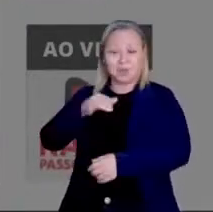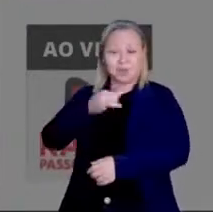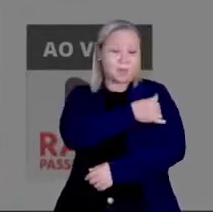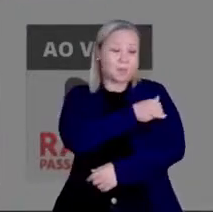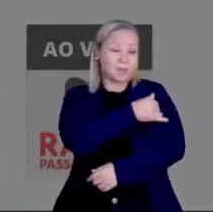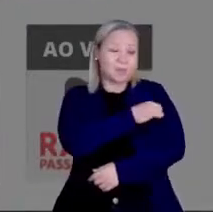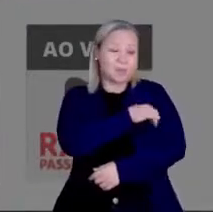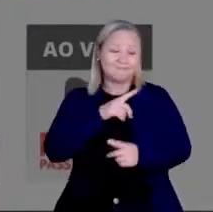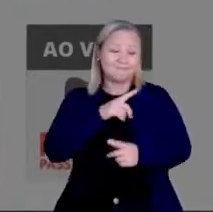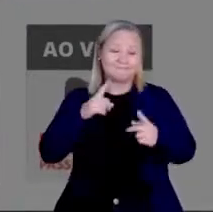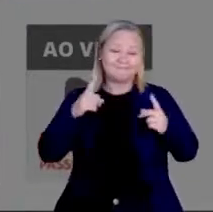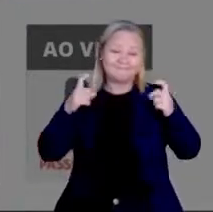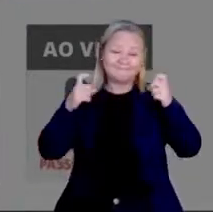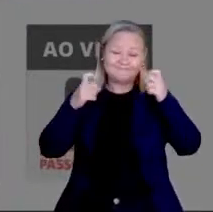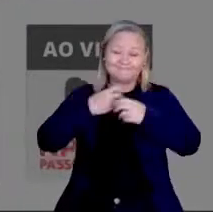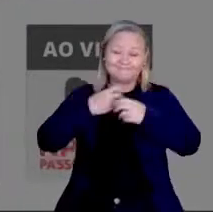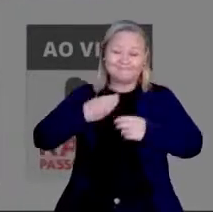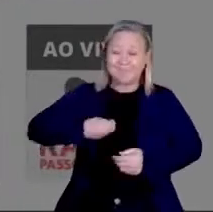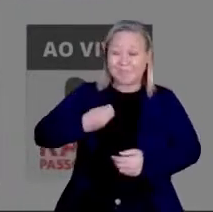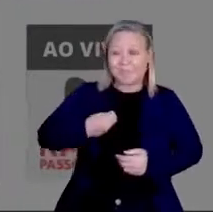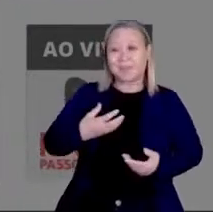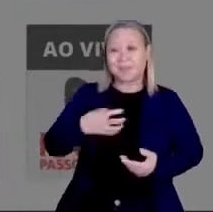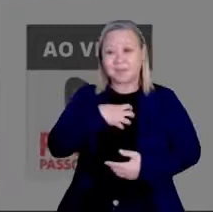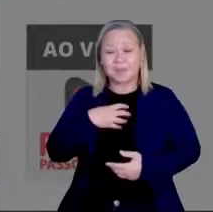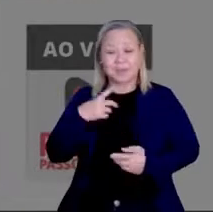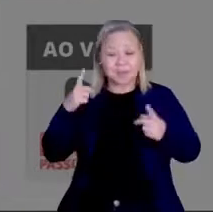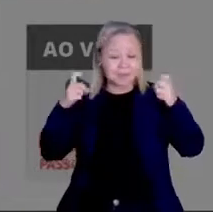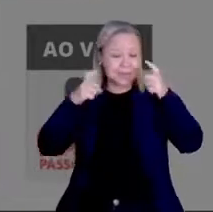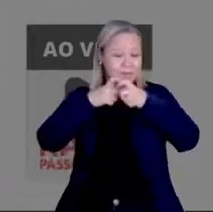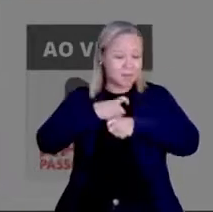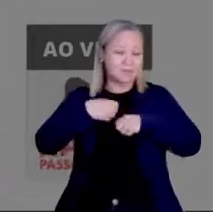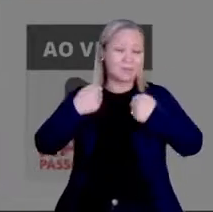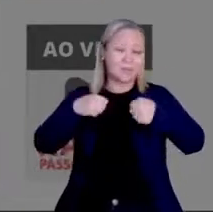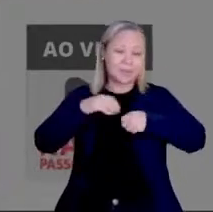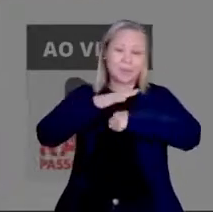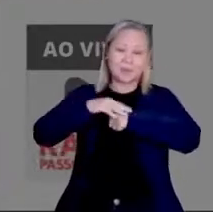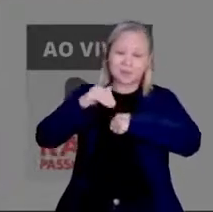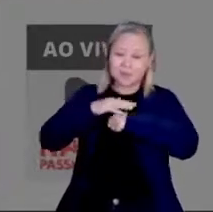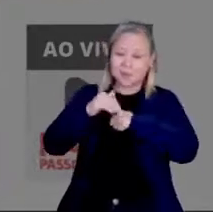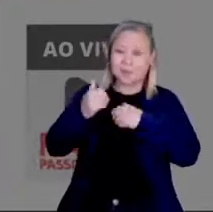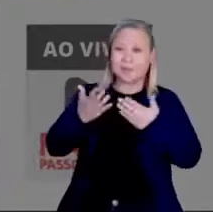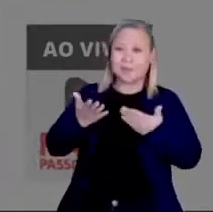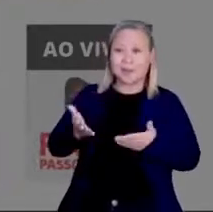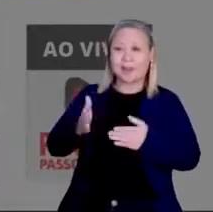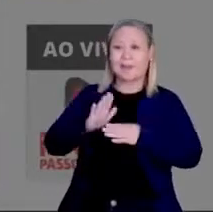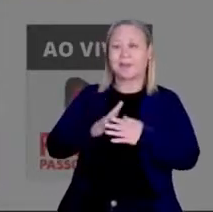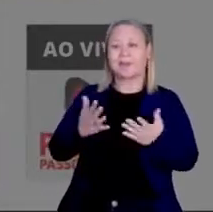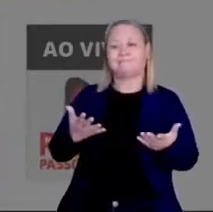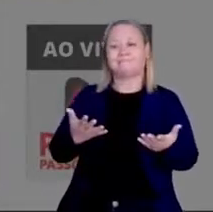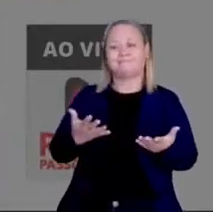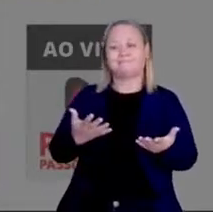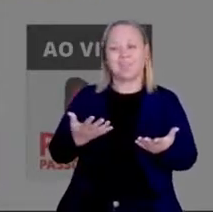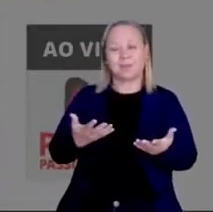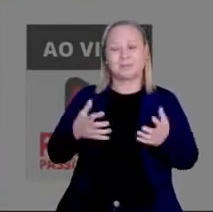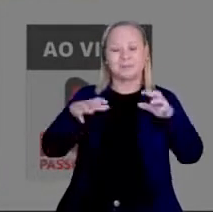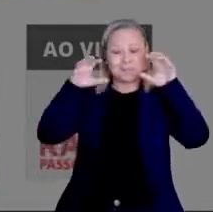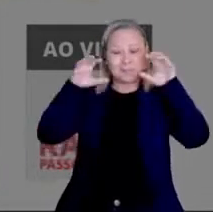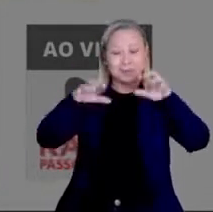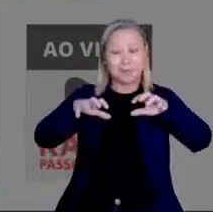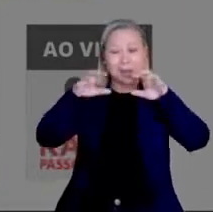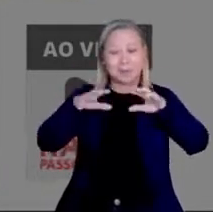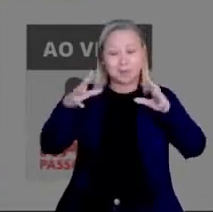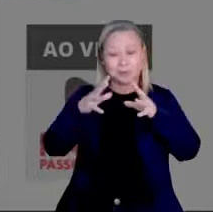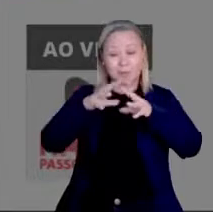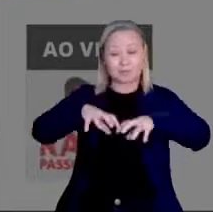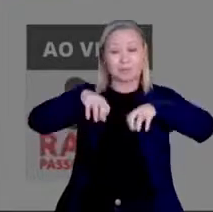bonito aqui para que o povo de Passos possa ter consciência dos problemas que estão acontecendo no